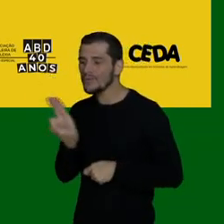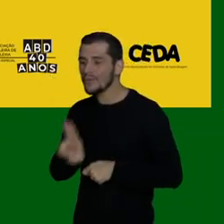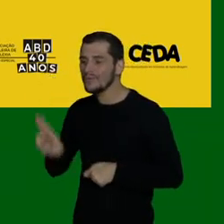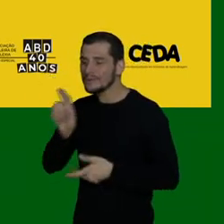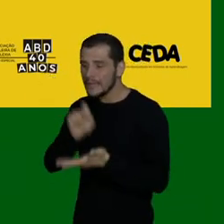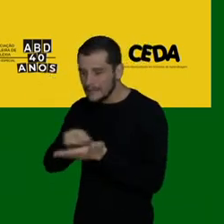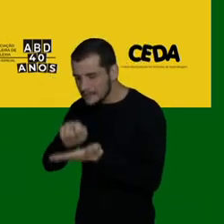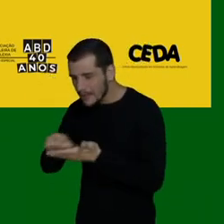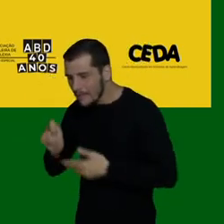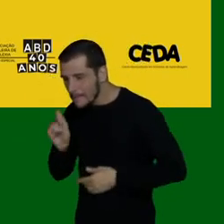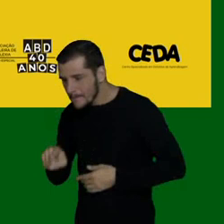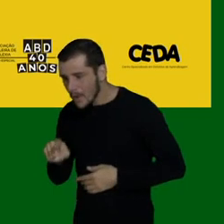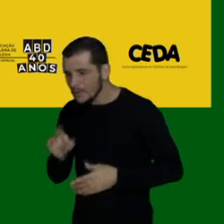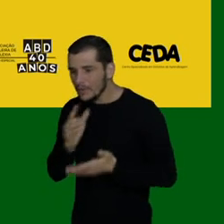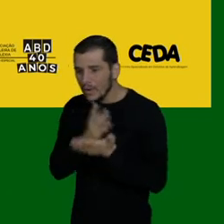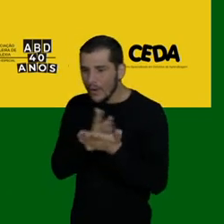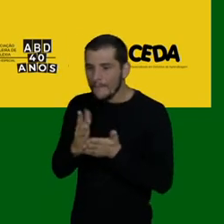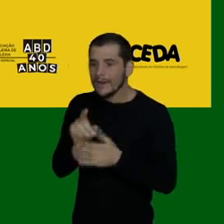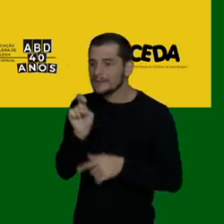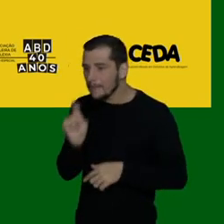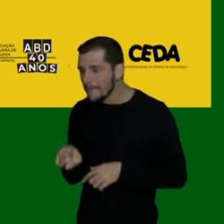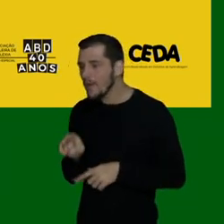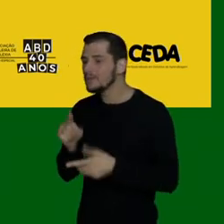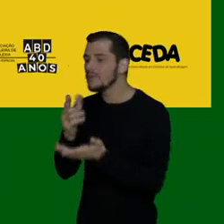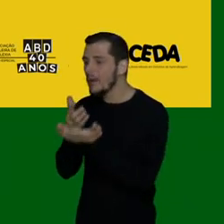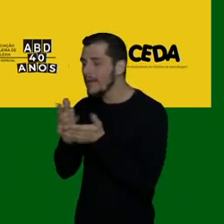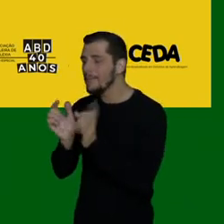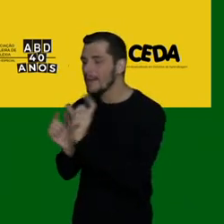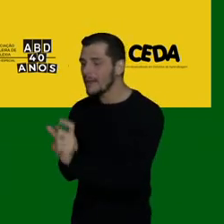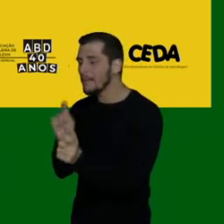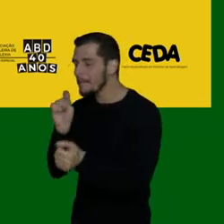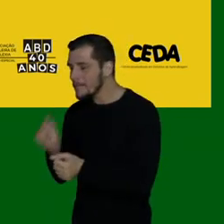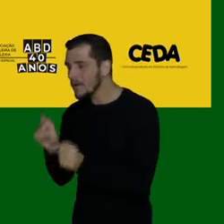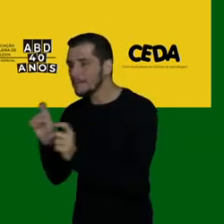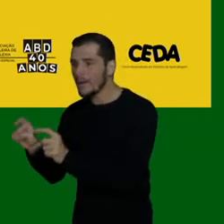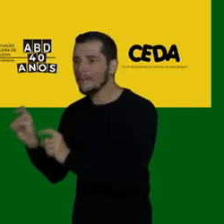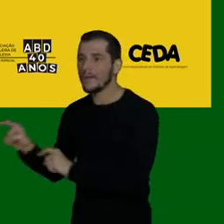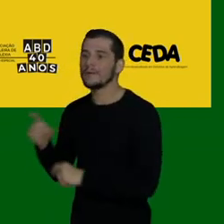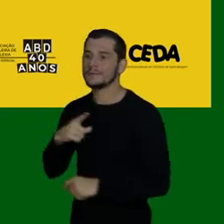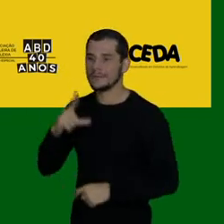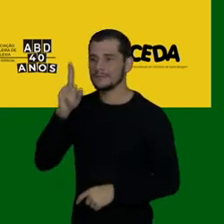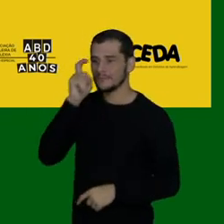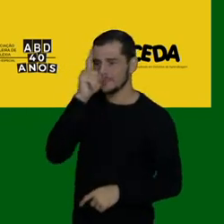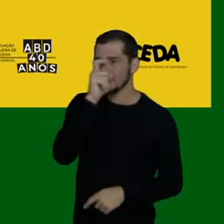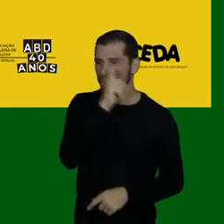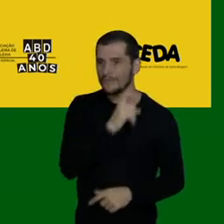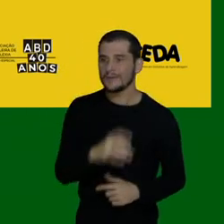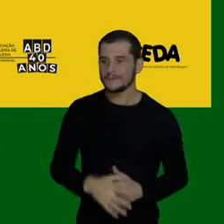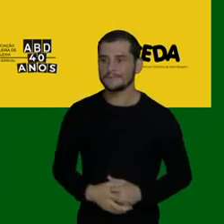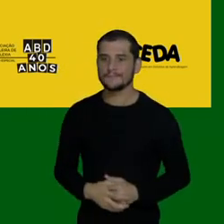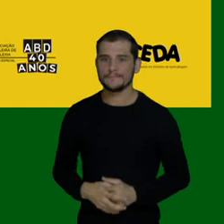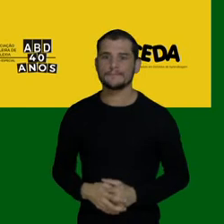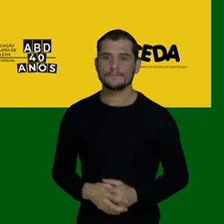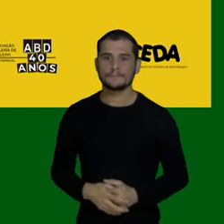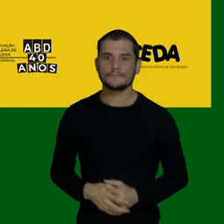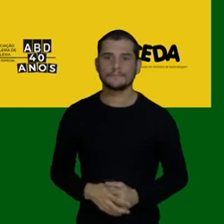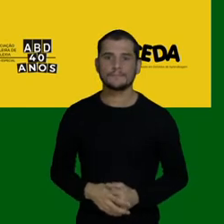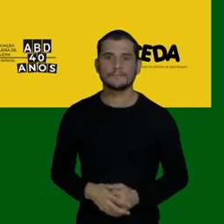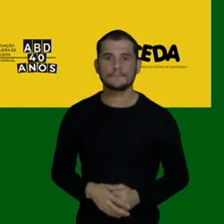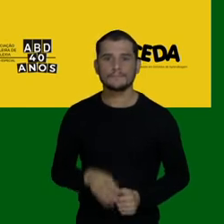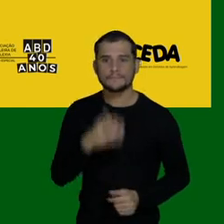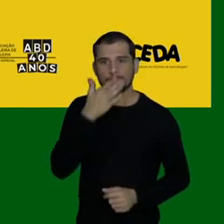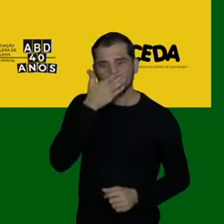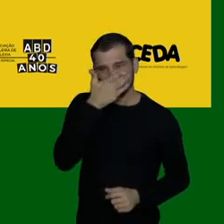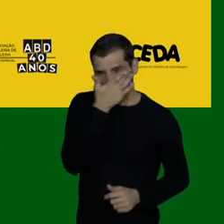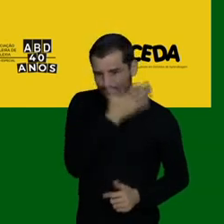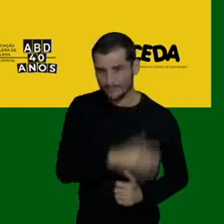a tel compreender Então essa fase depois de toda a leitura depois de Toda escrita também é muito complicado de